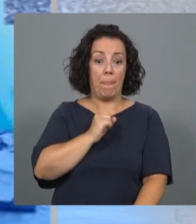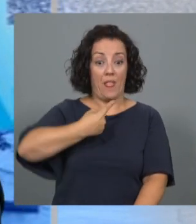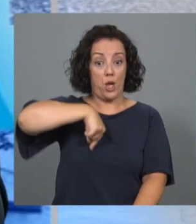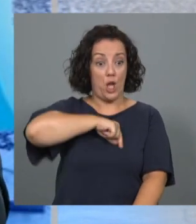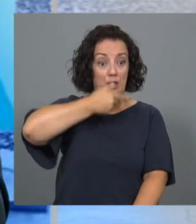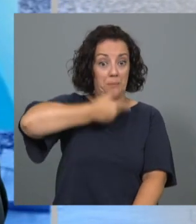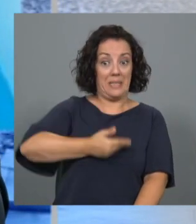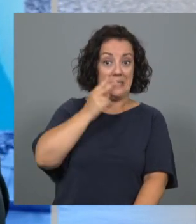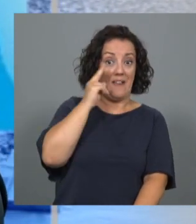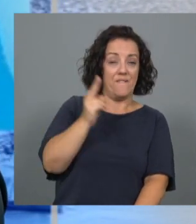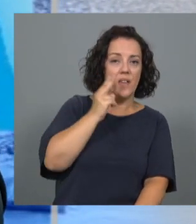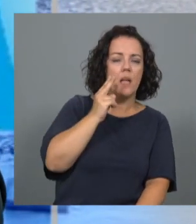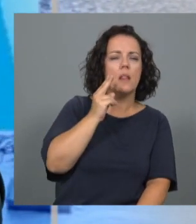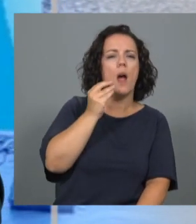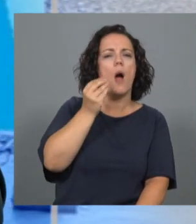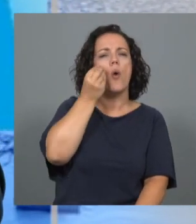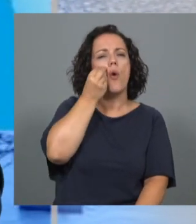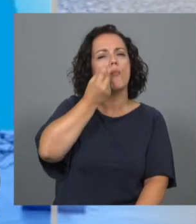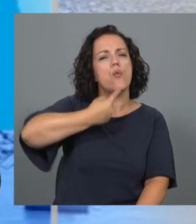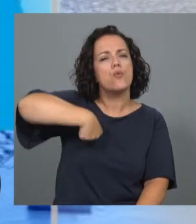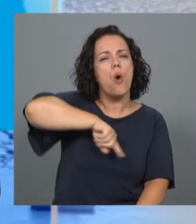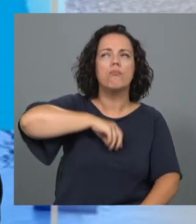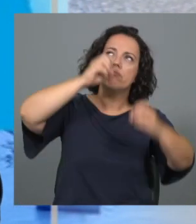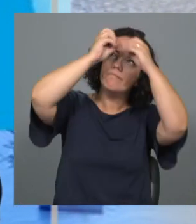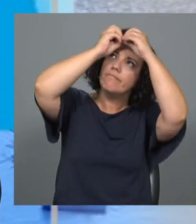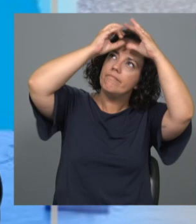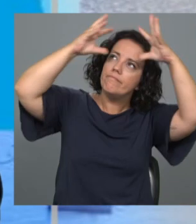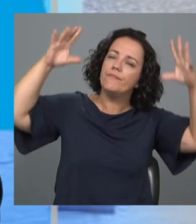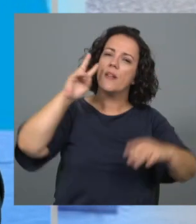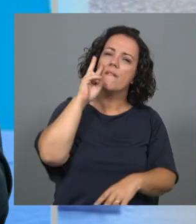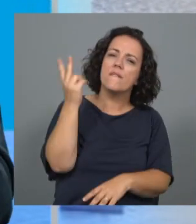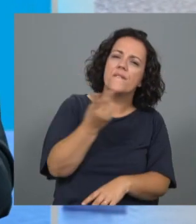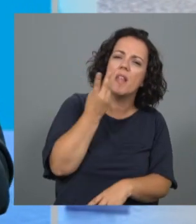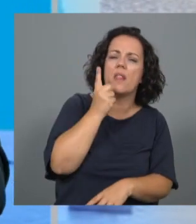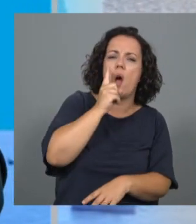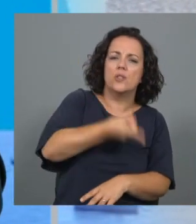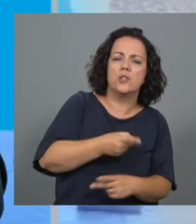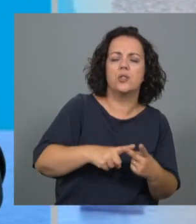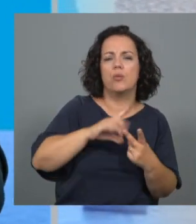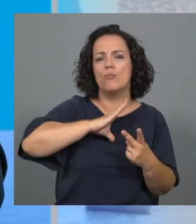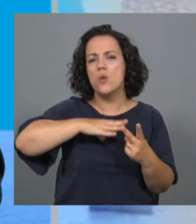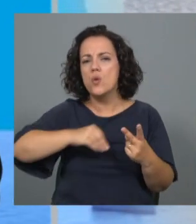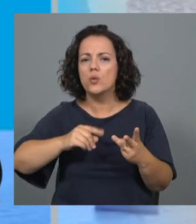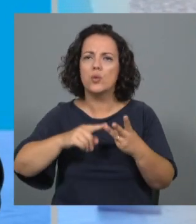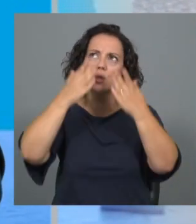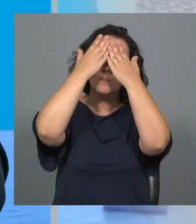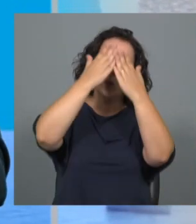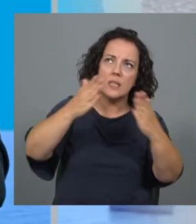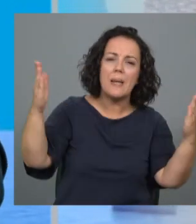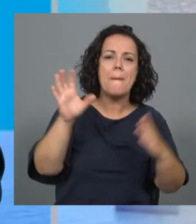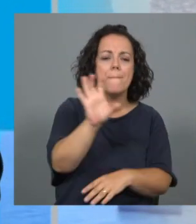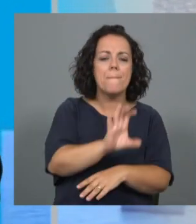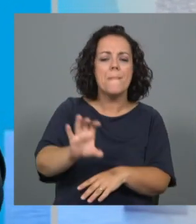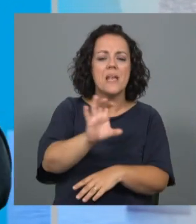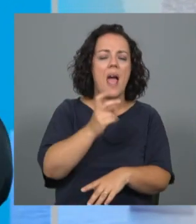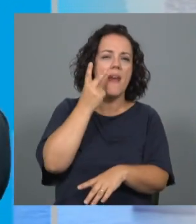da maneira como concebemos a vida, o mundo, a democracia, a maneira de viver, até a maneira